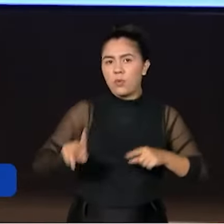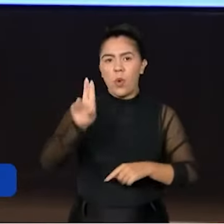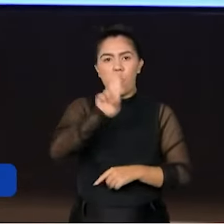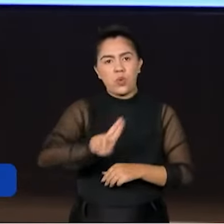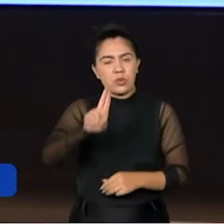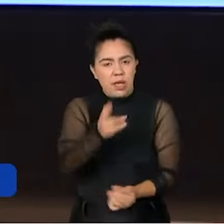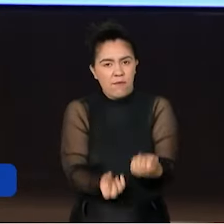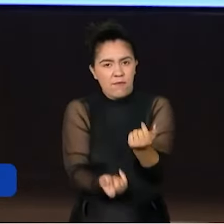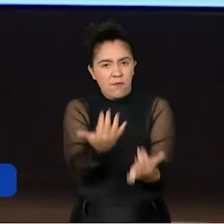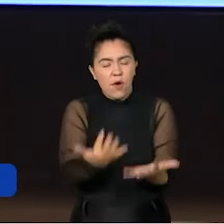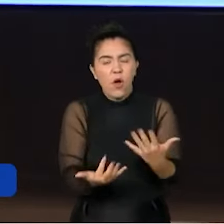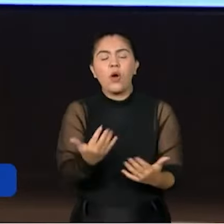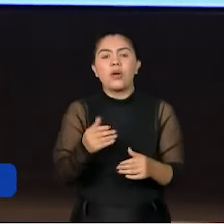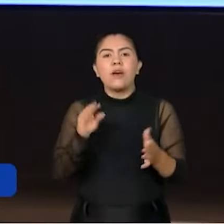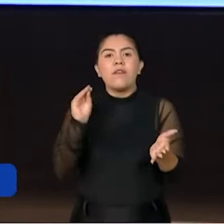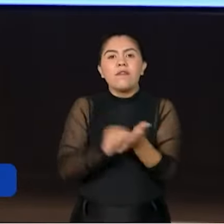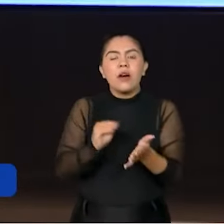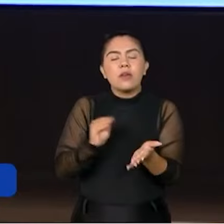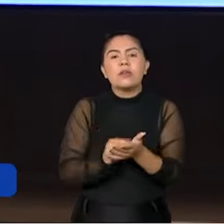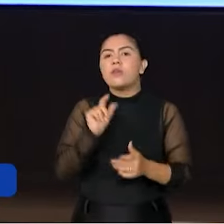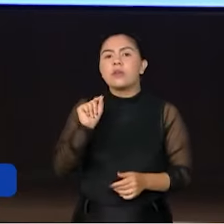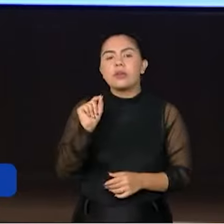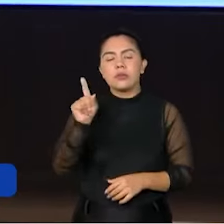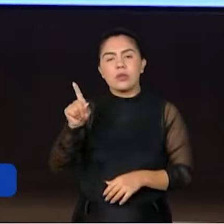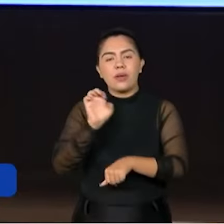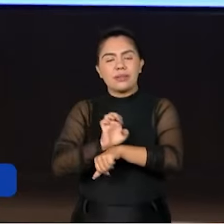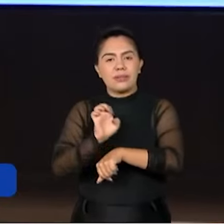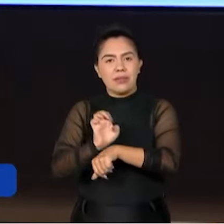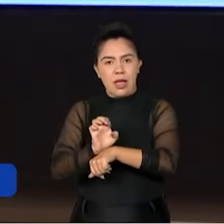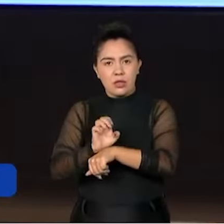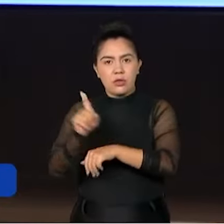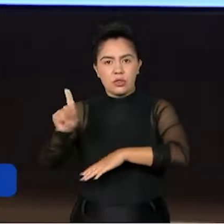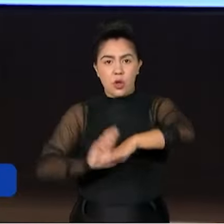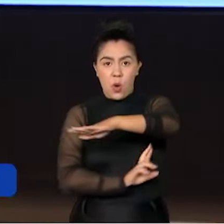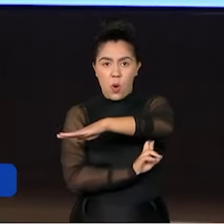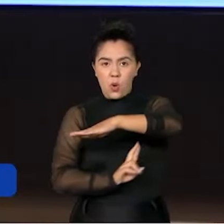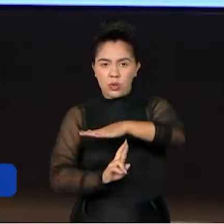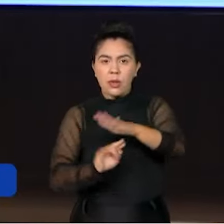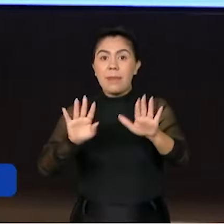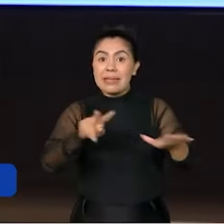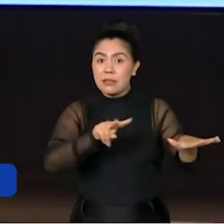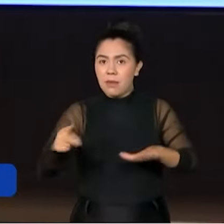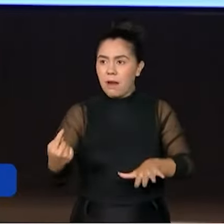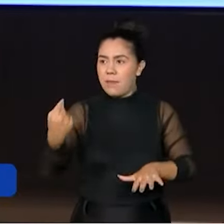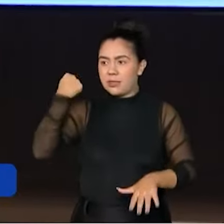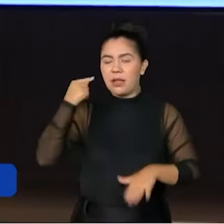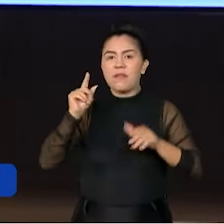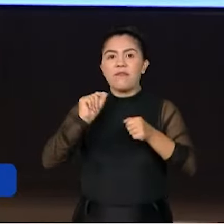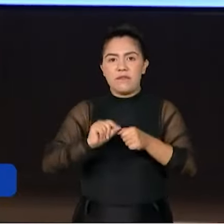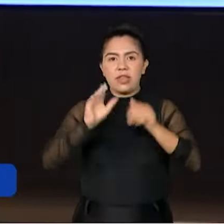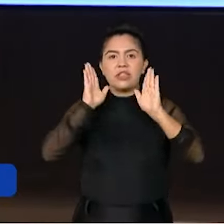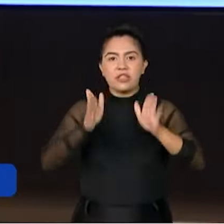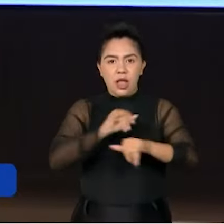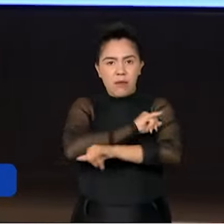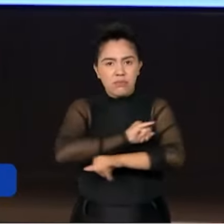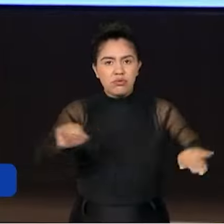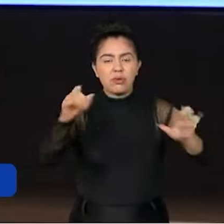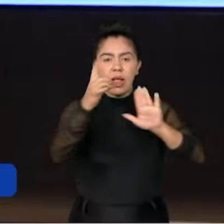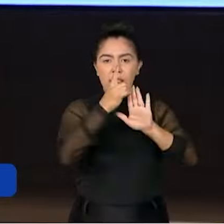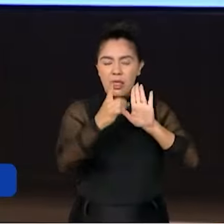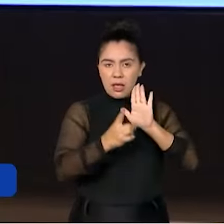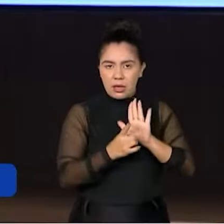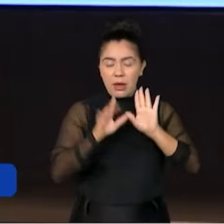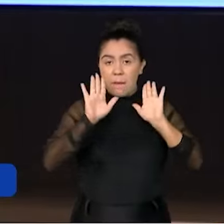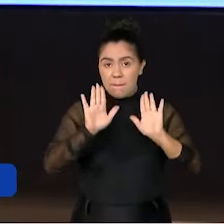isso era o estado de Rondônia, e na semana passada fez. O governo federal já tinha estabelecido, desde abril